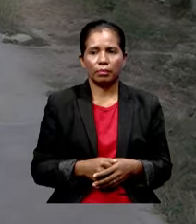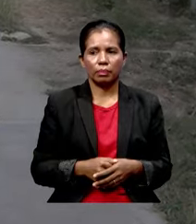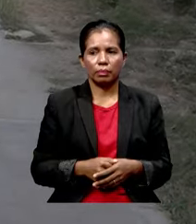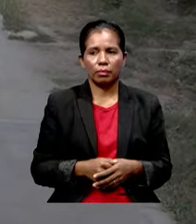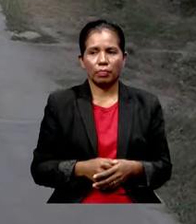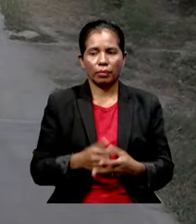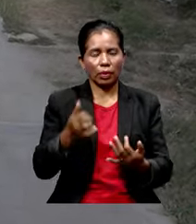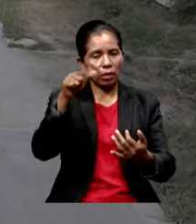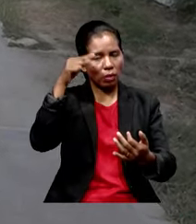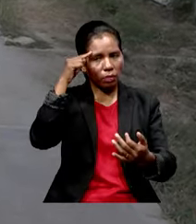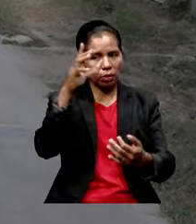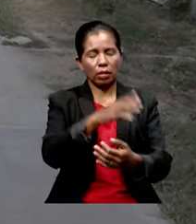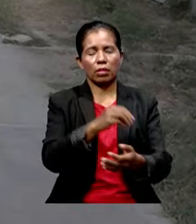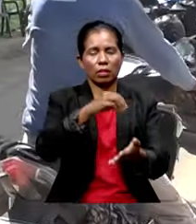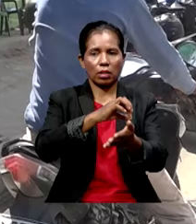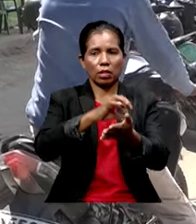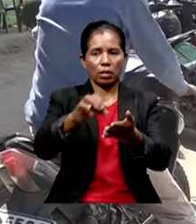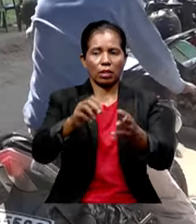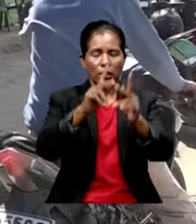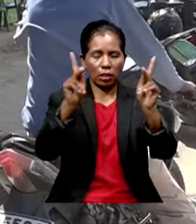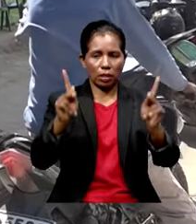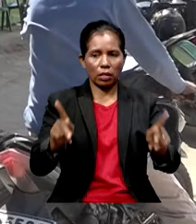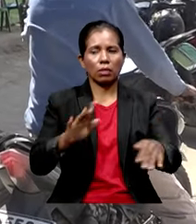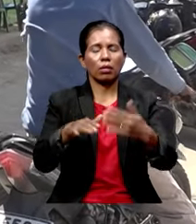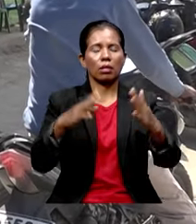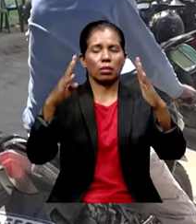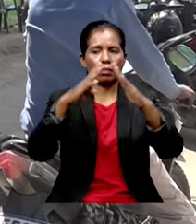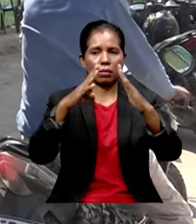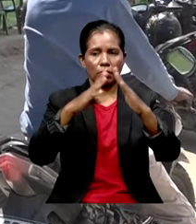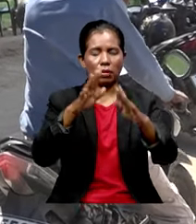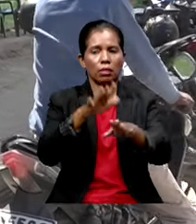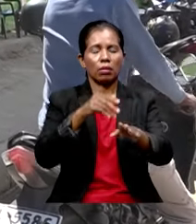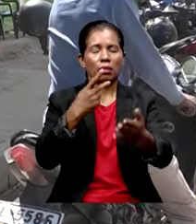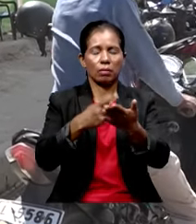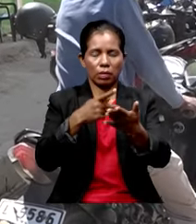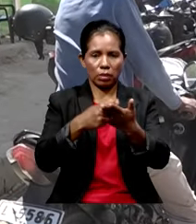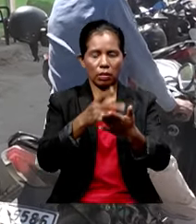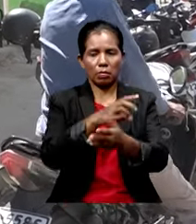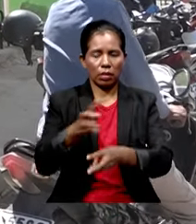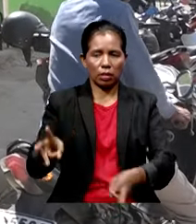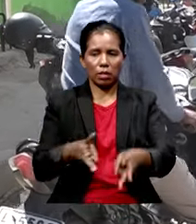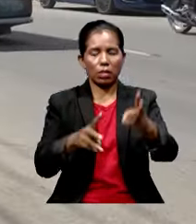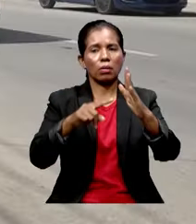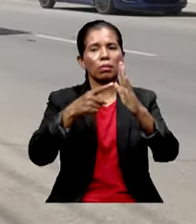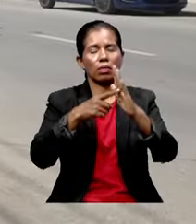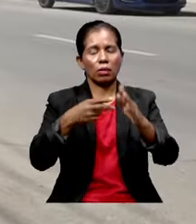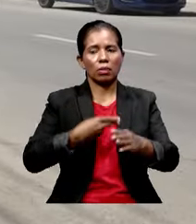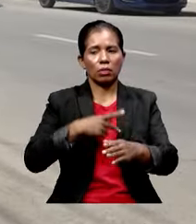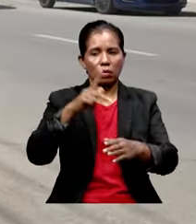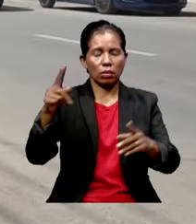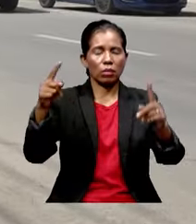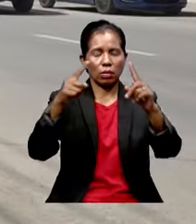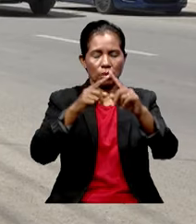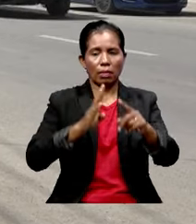Terão nem governo risca um quiosque e restaurante no Umanebe afetado para o projeto de alargamento de estrada a Rússia Colunto